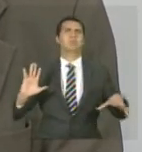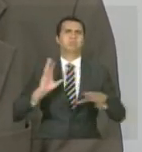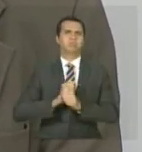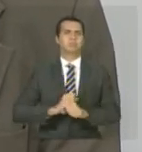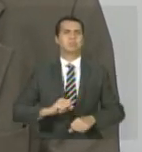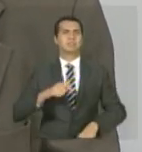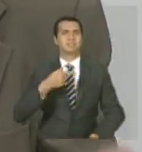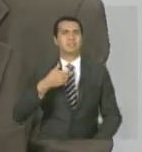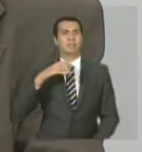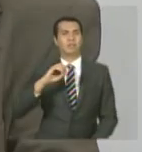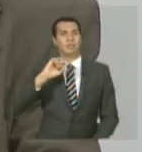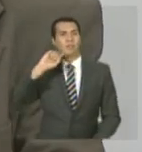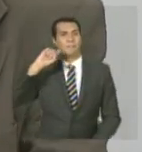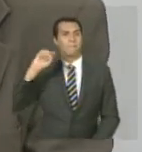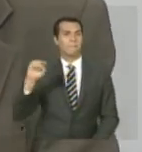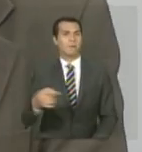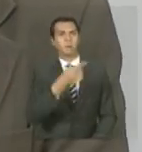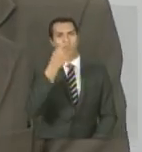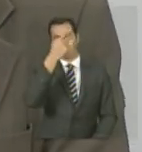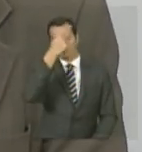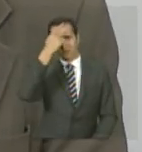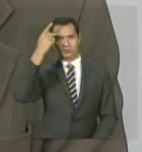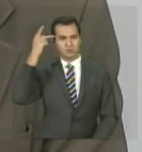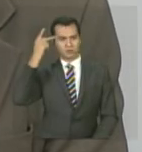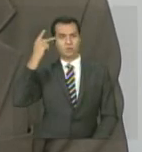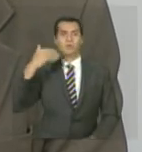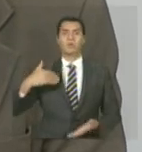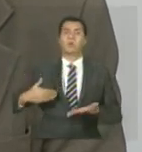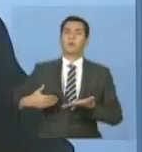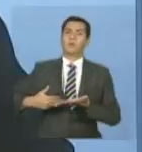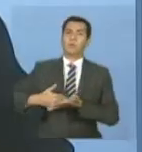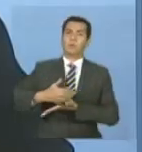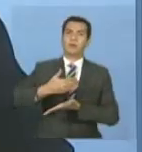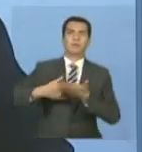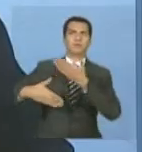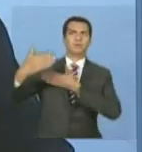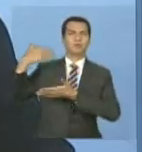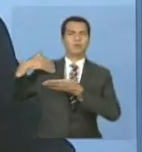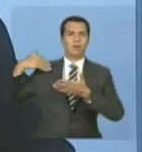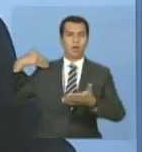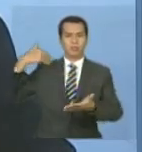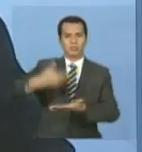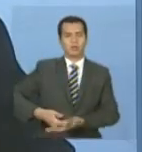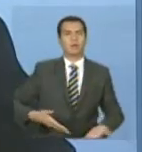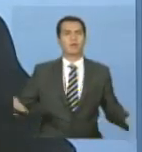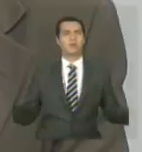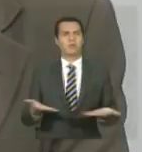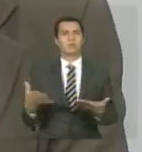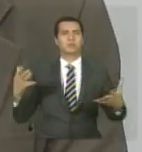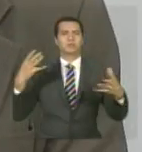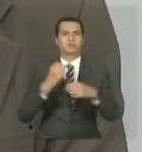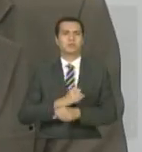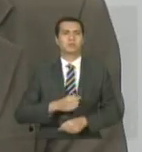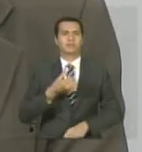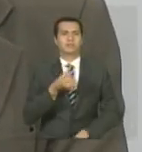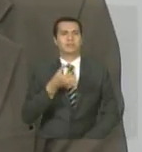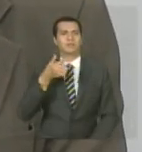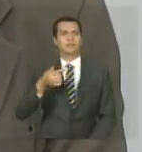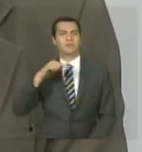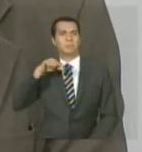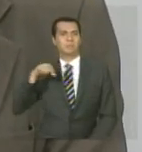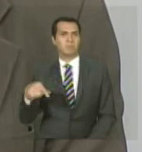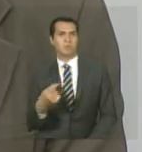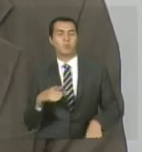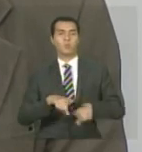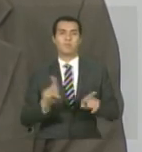pessoas no processo do ano todo. Desde o início, Isto, 70 mil nesse ano, pessoas? 67 mil contabilizados, faltando ainda